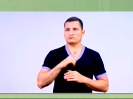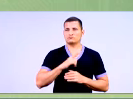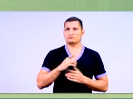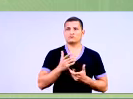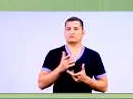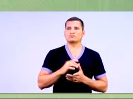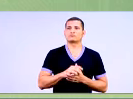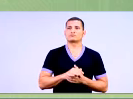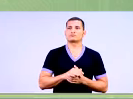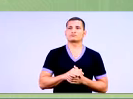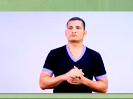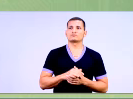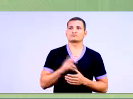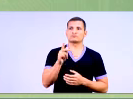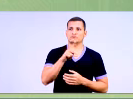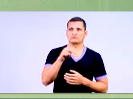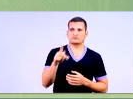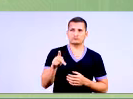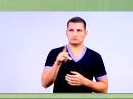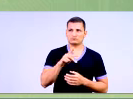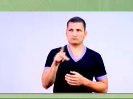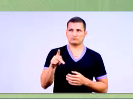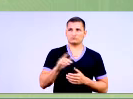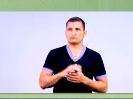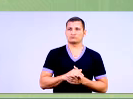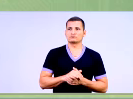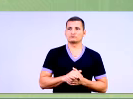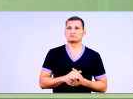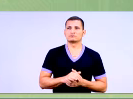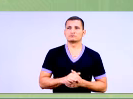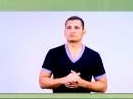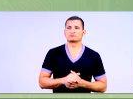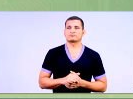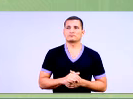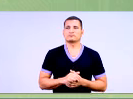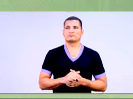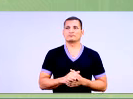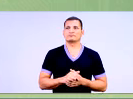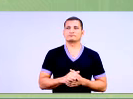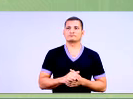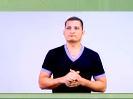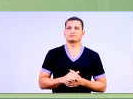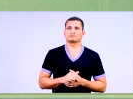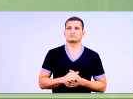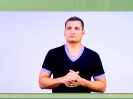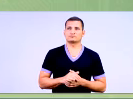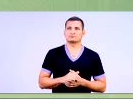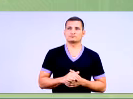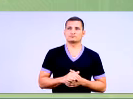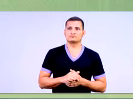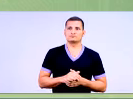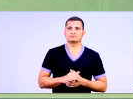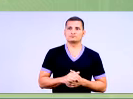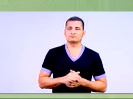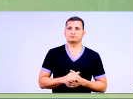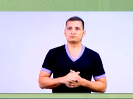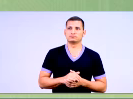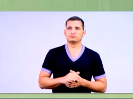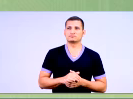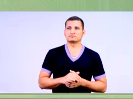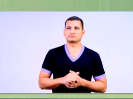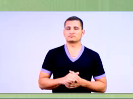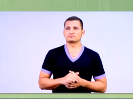teach, ensinar, teacher, professor. Control, controlar, controller, o controlador. Automatically, temos